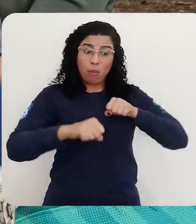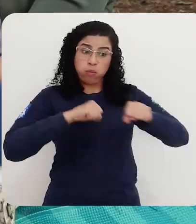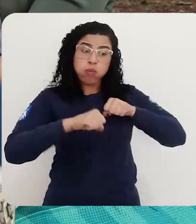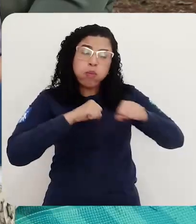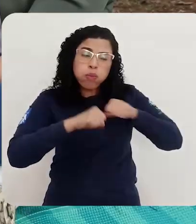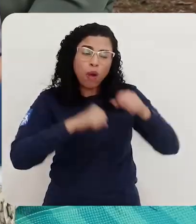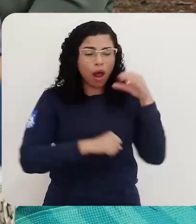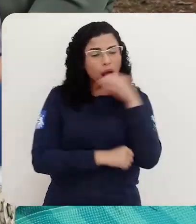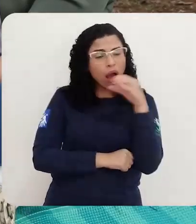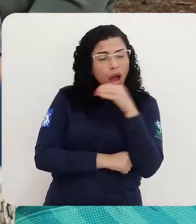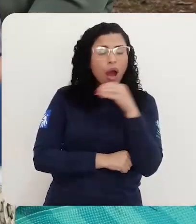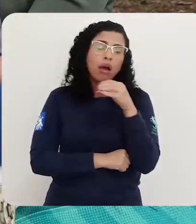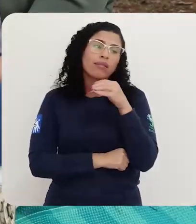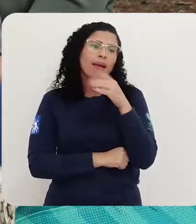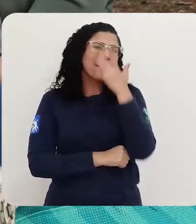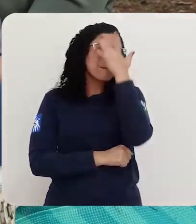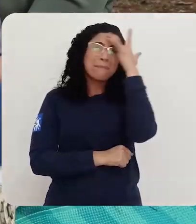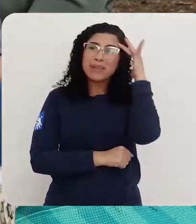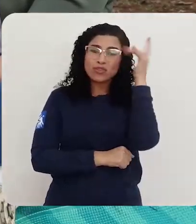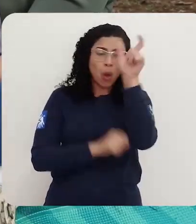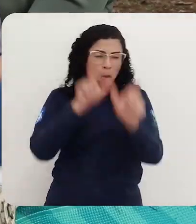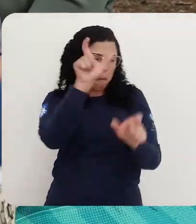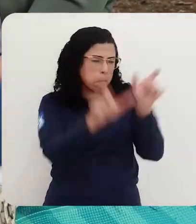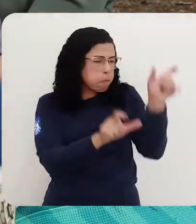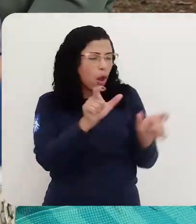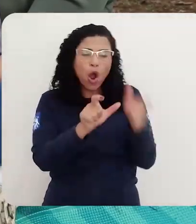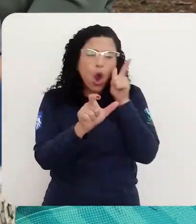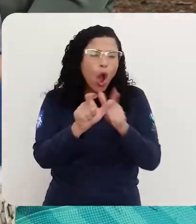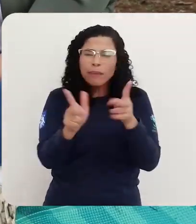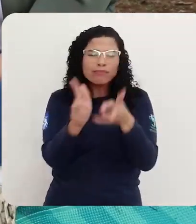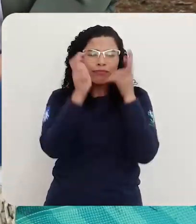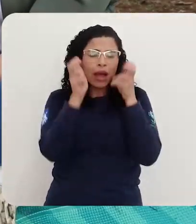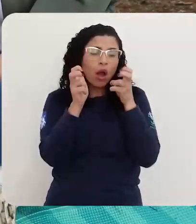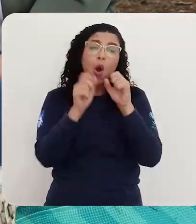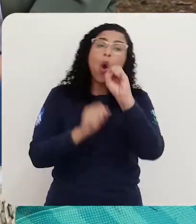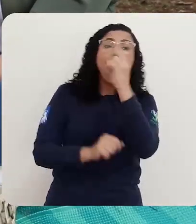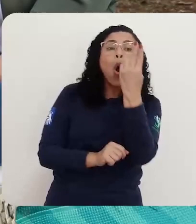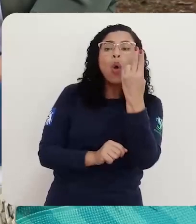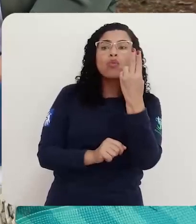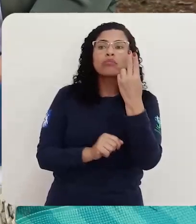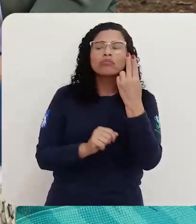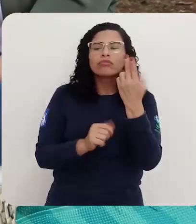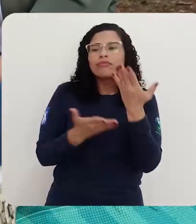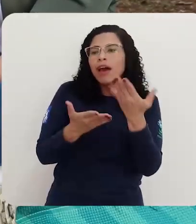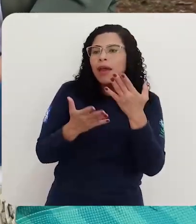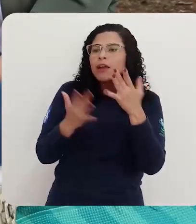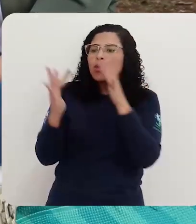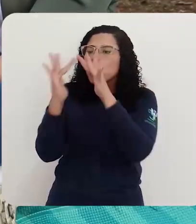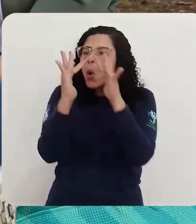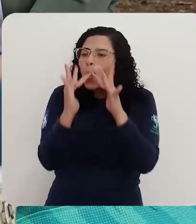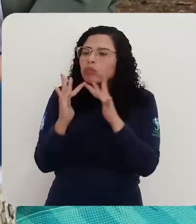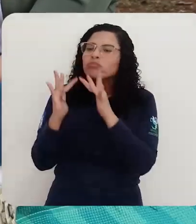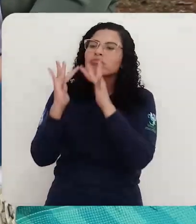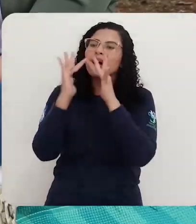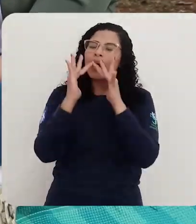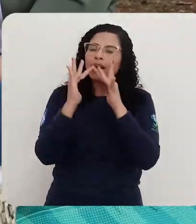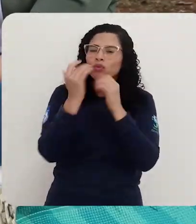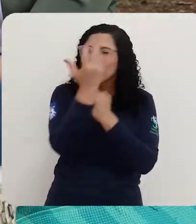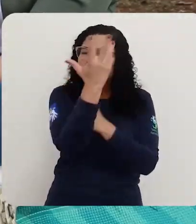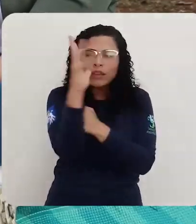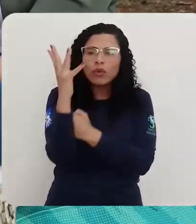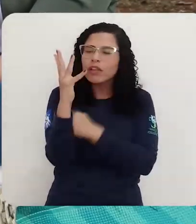a esse movimento mesmo apressado, as pessoas já não percebem ou já não buscam esses espaços, né, para poder se